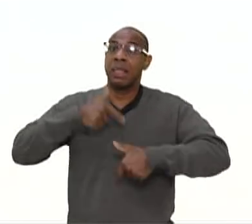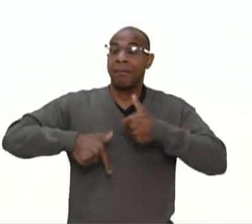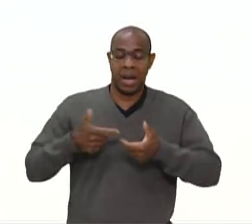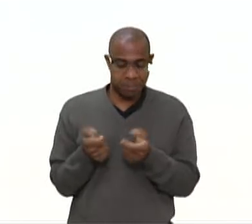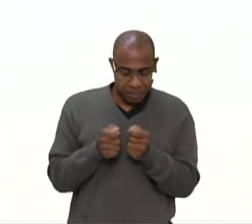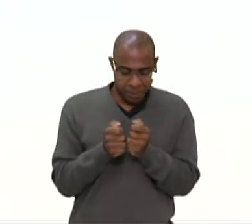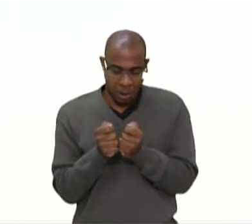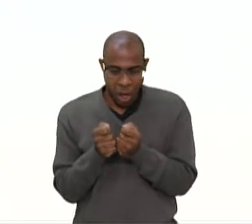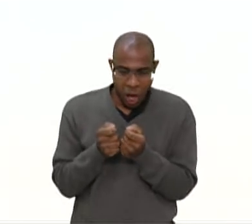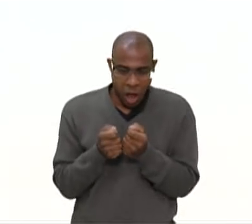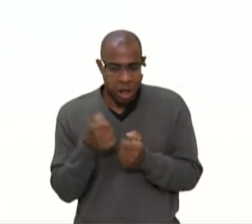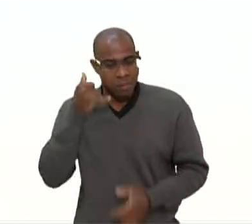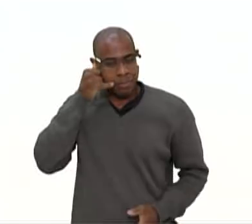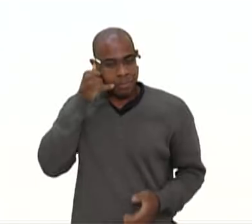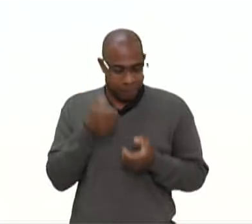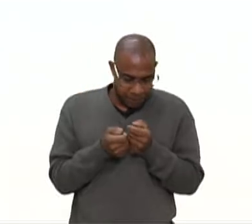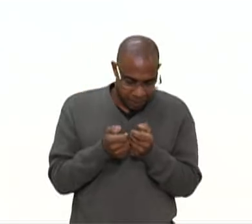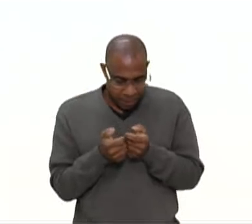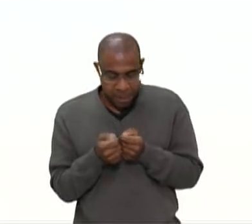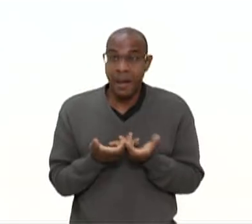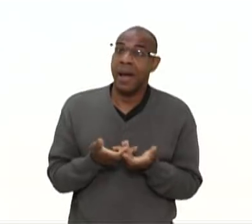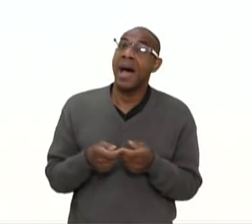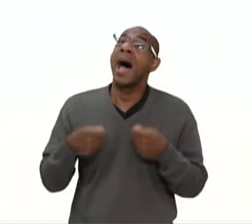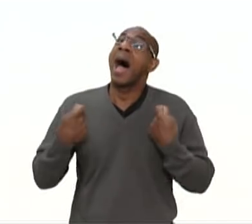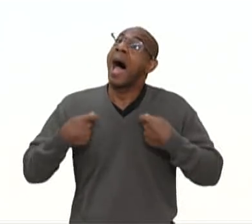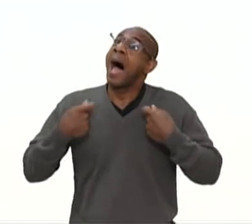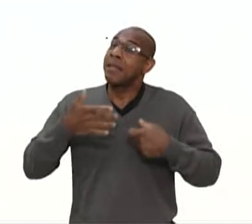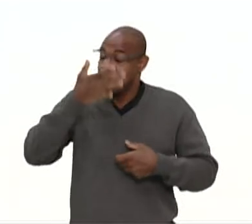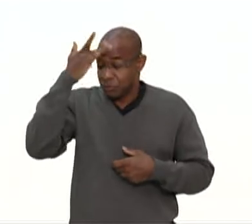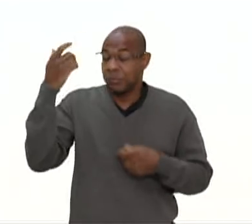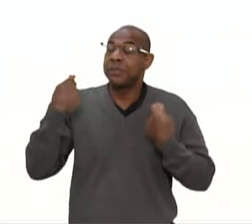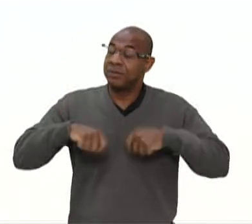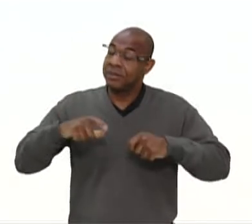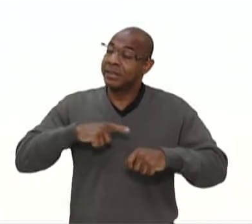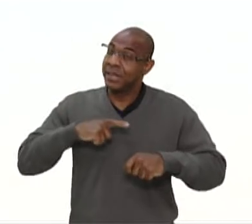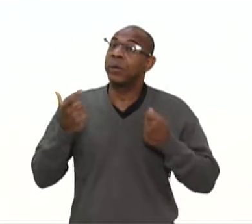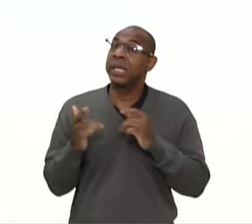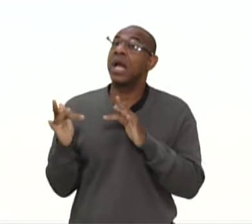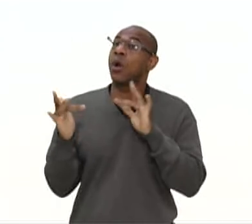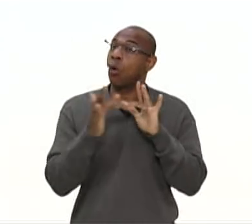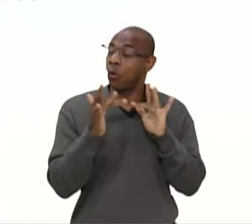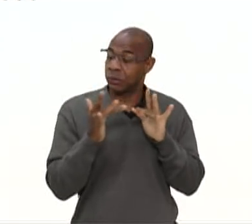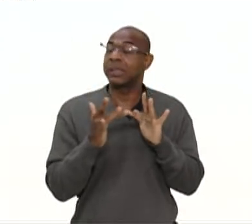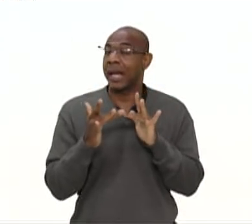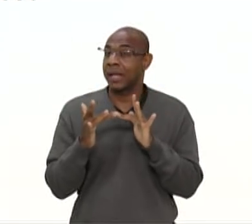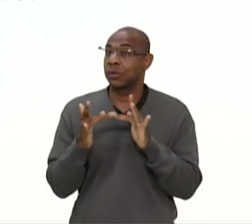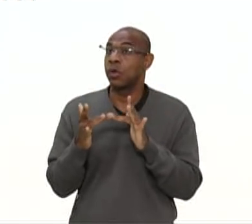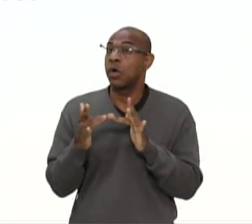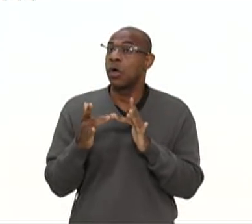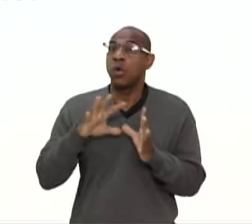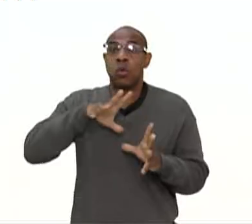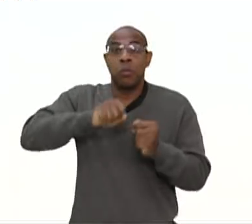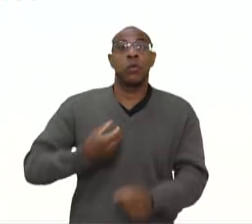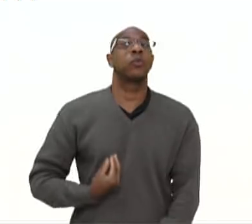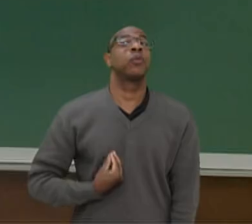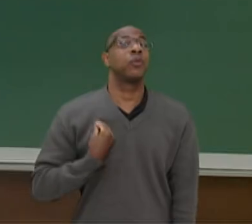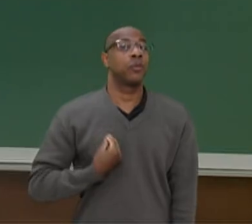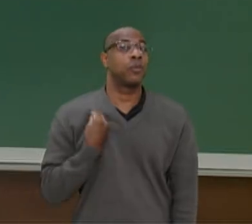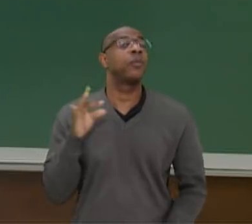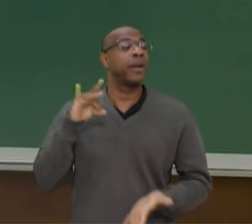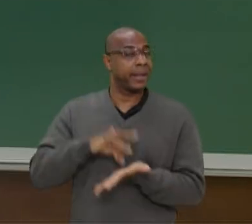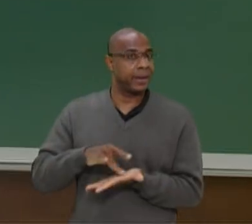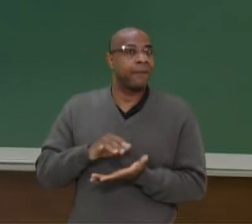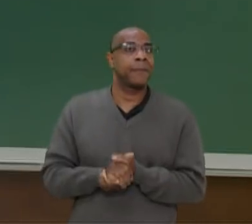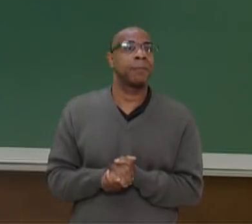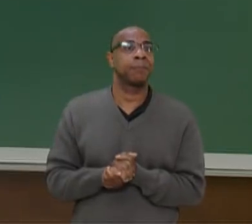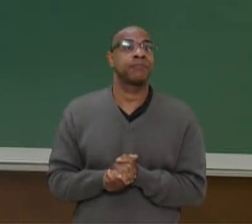precisam aprender a ter mais contato com o mundo real. Continuação.